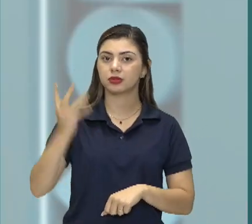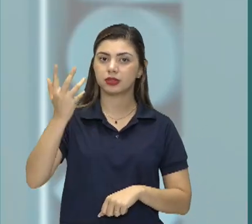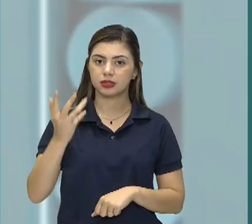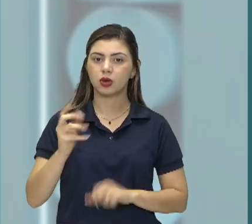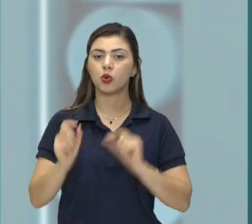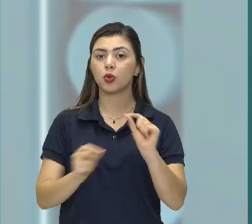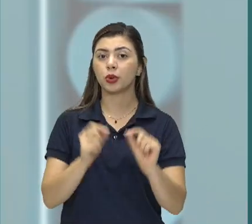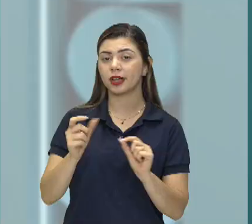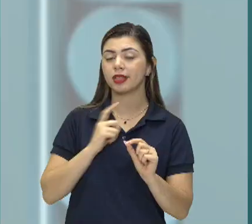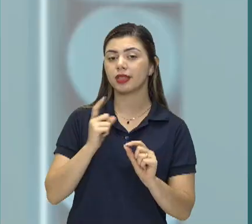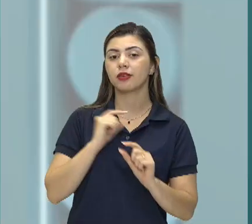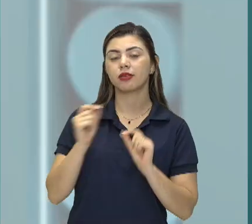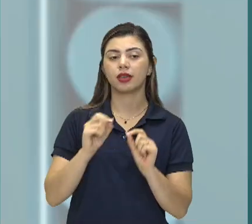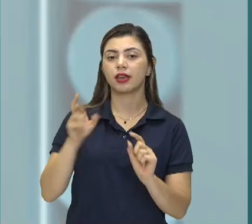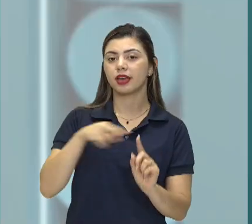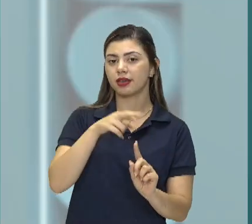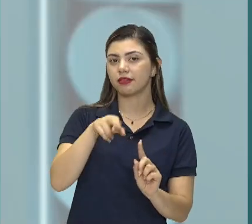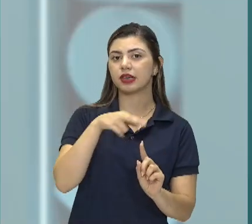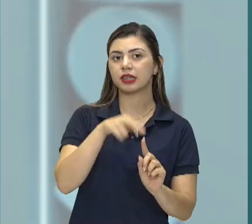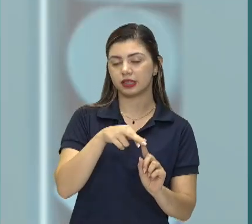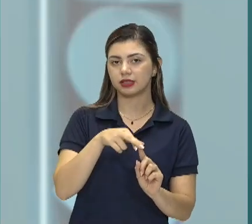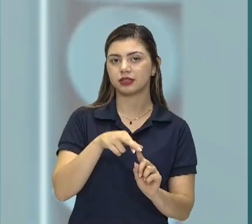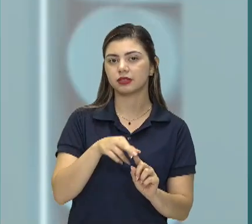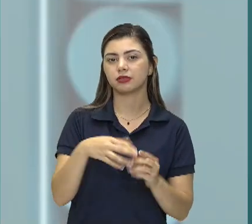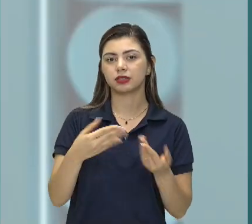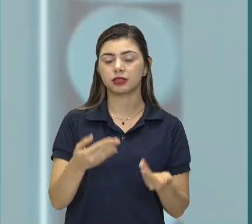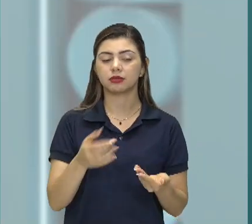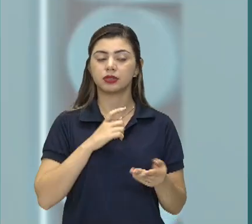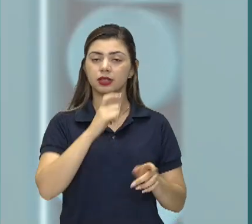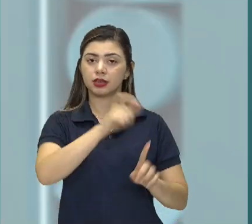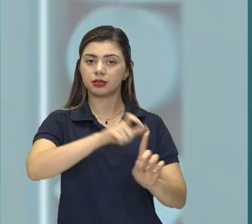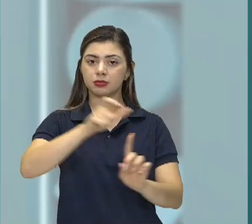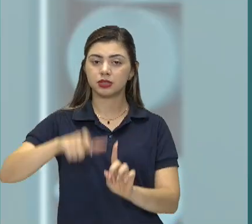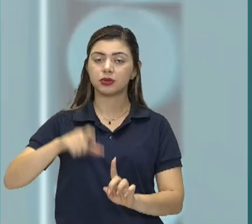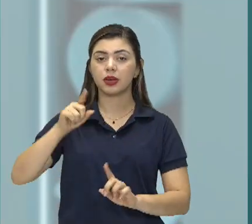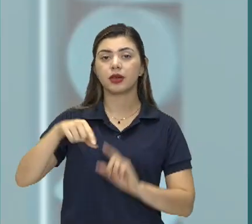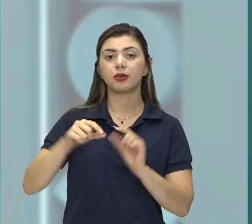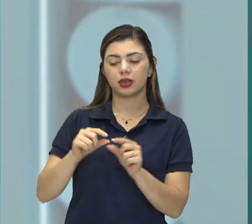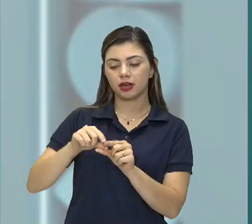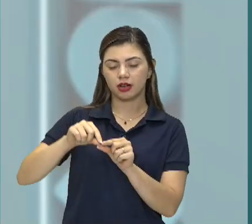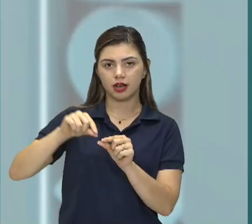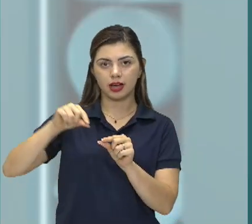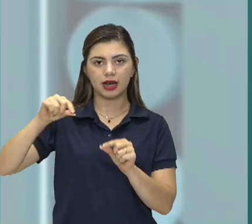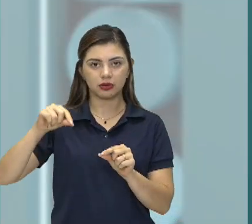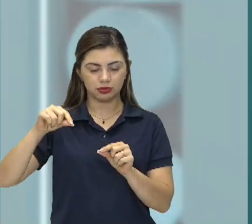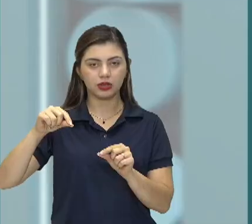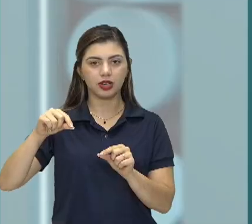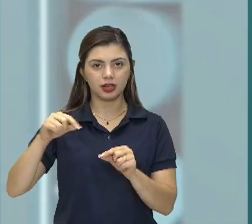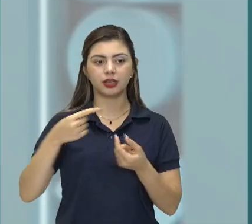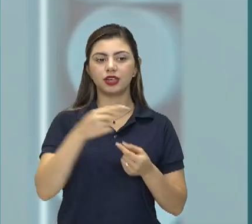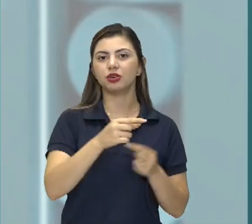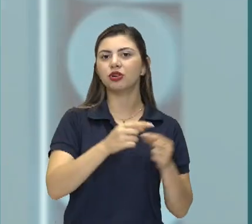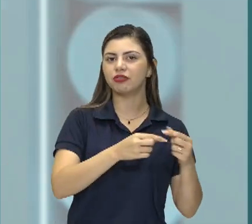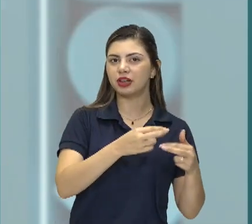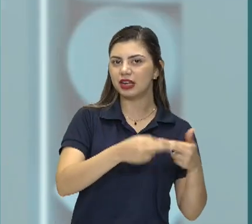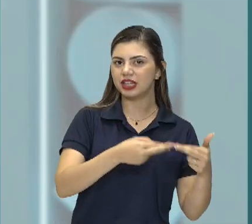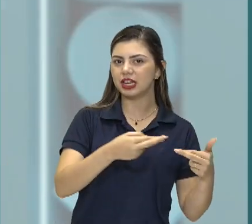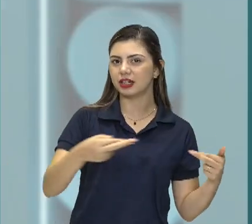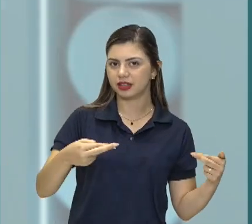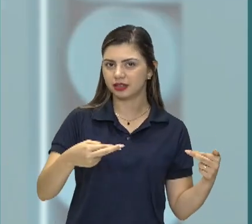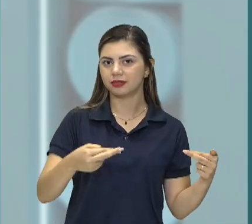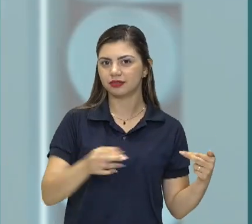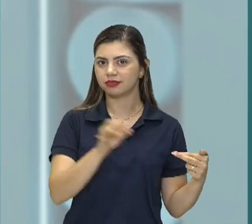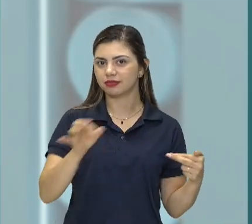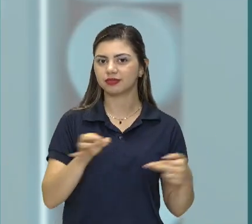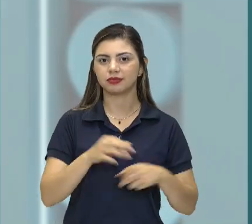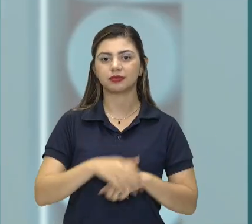faz referência a um momento distante, e as personagens, o novelo e a agulha. O conflito se dá no incômodo que a